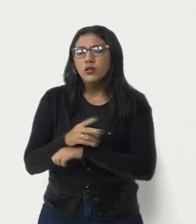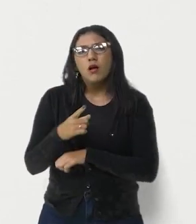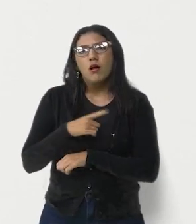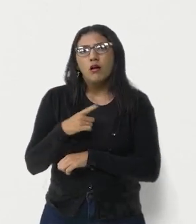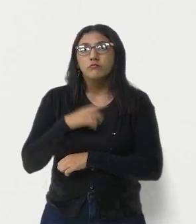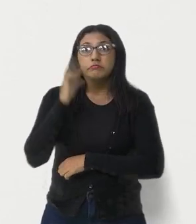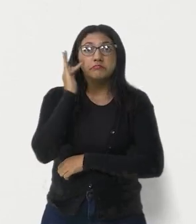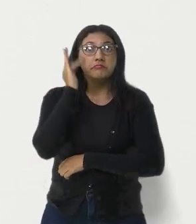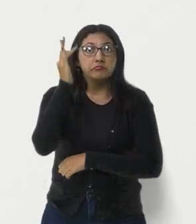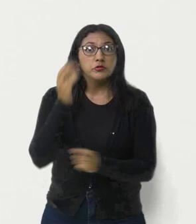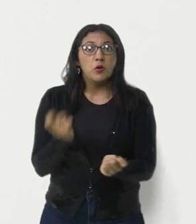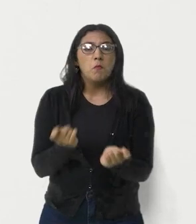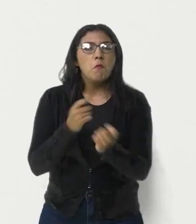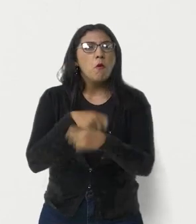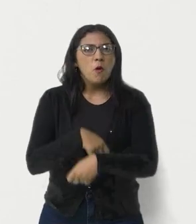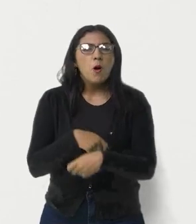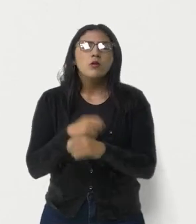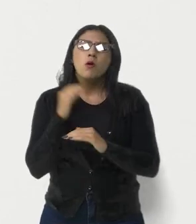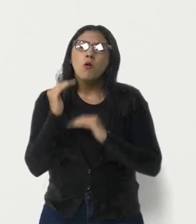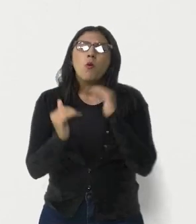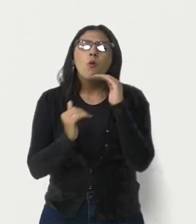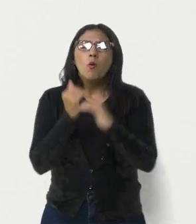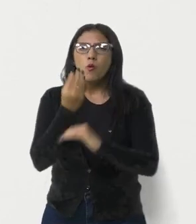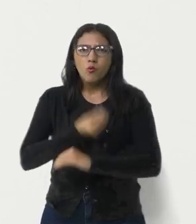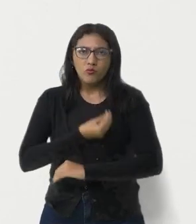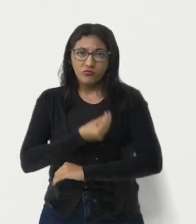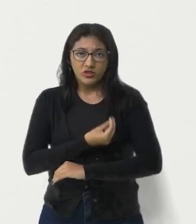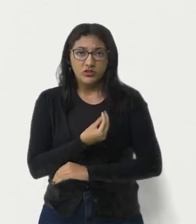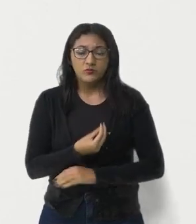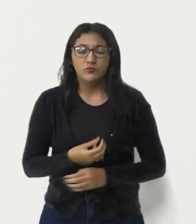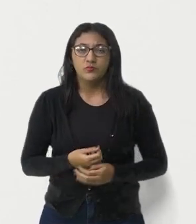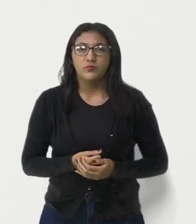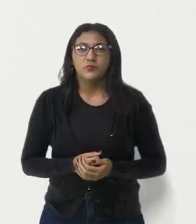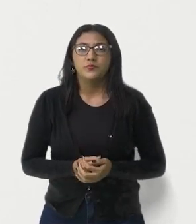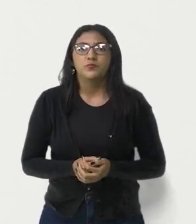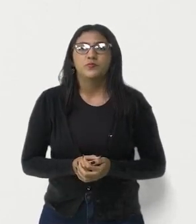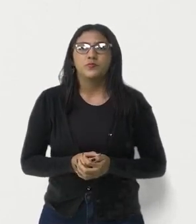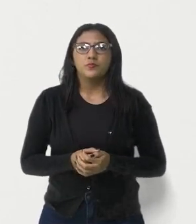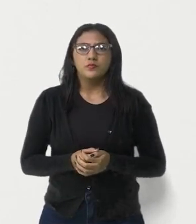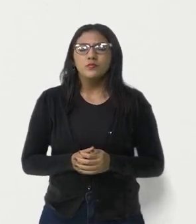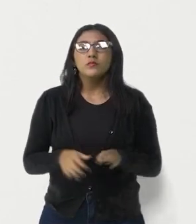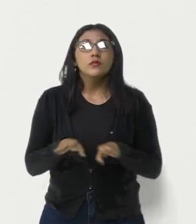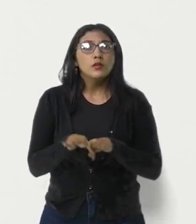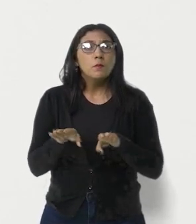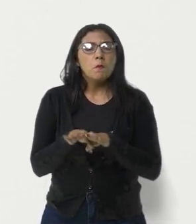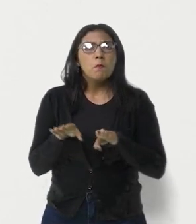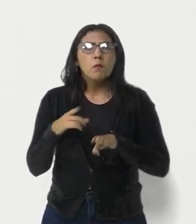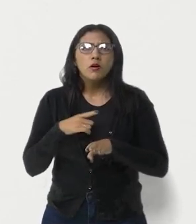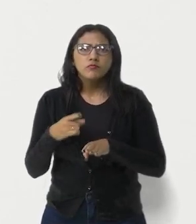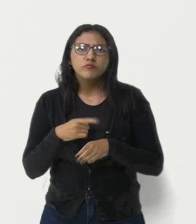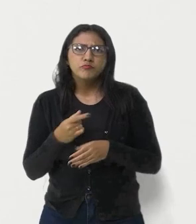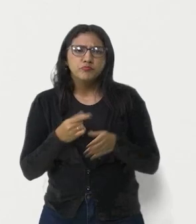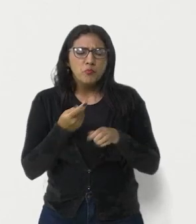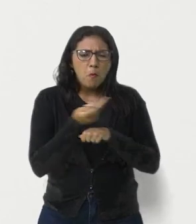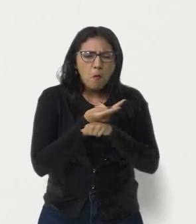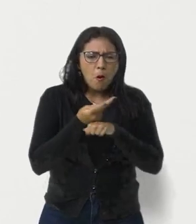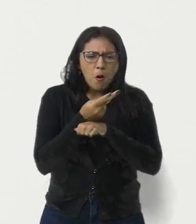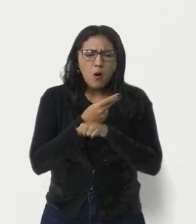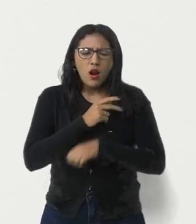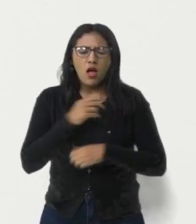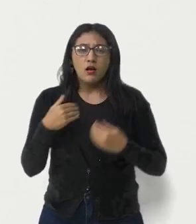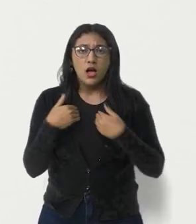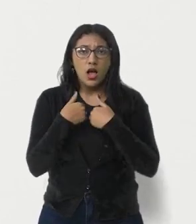futuro, os seus recursos, para que eles possam continuar sobrevivendo deles. Ainda vão se dedicar à caça, à